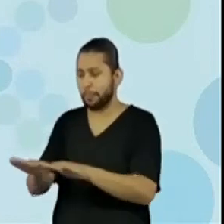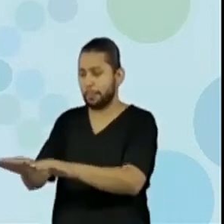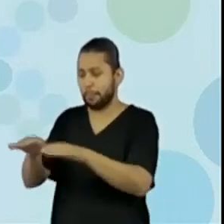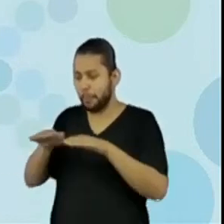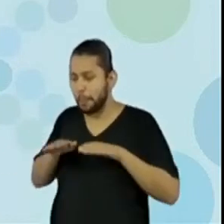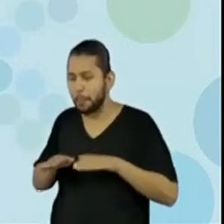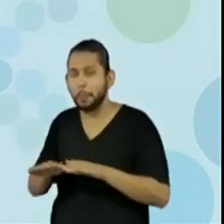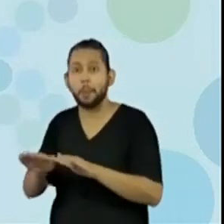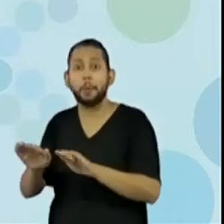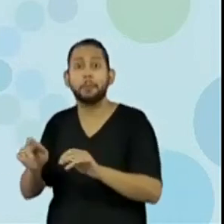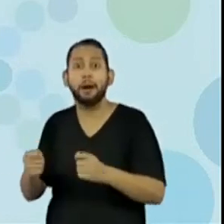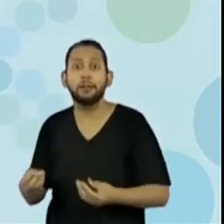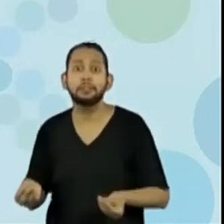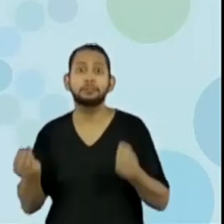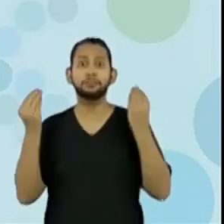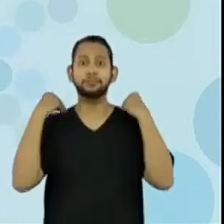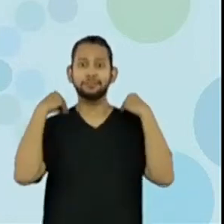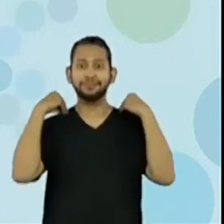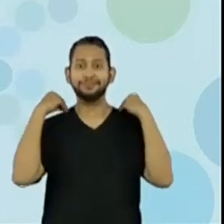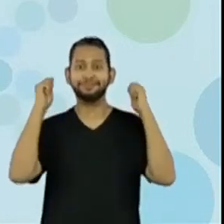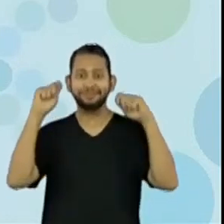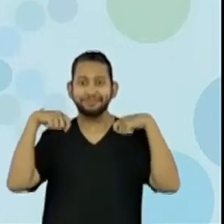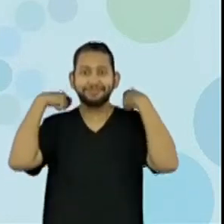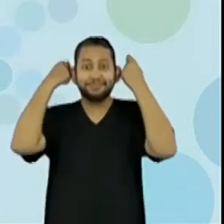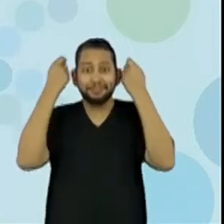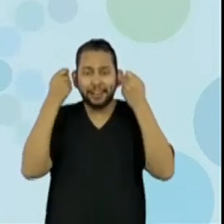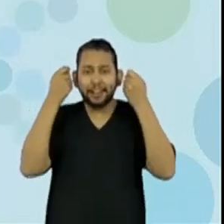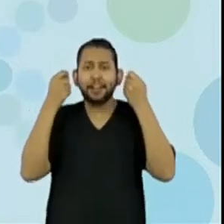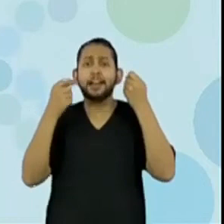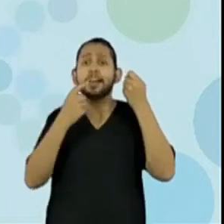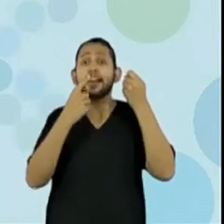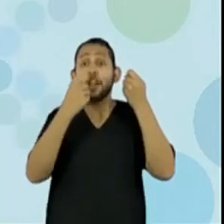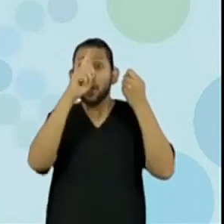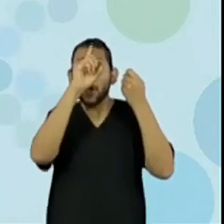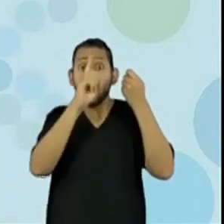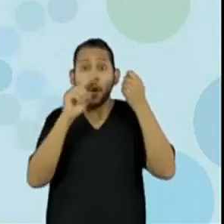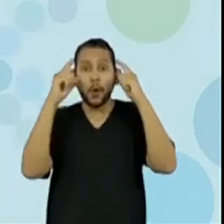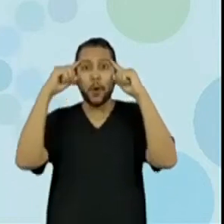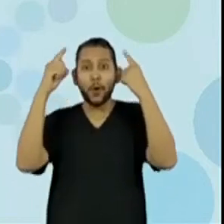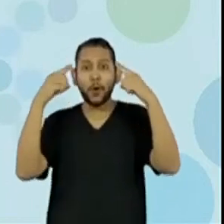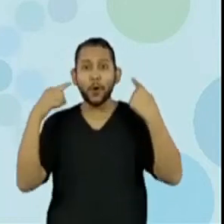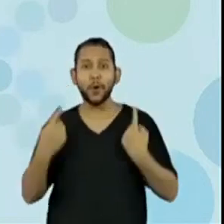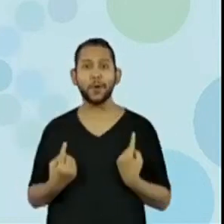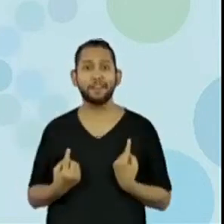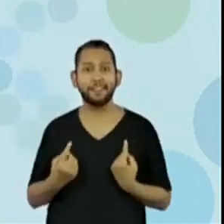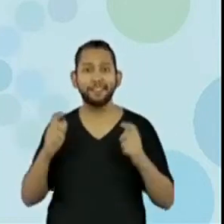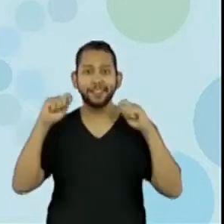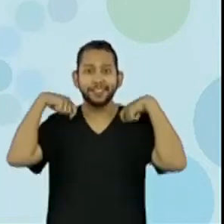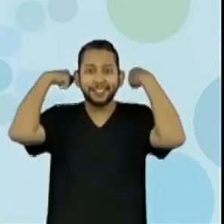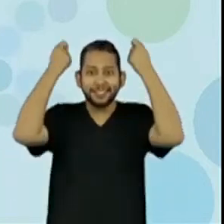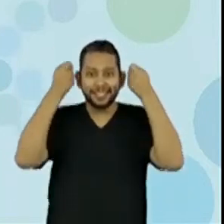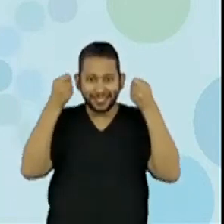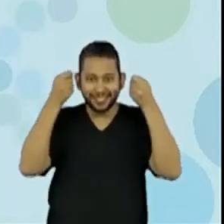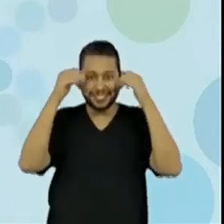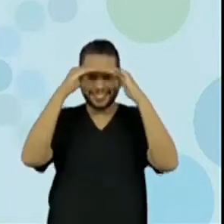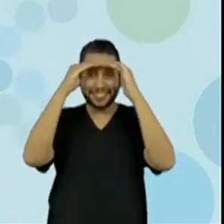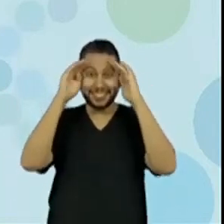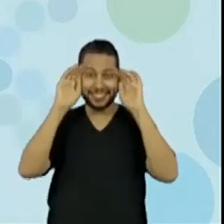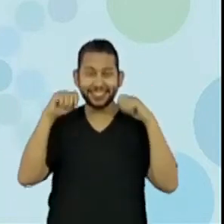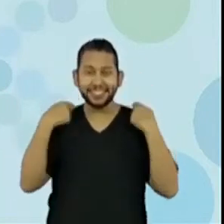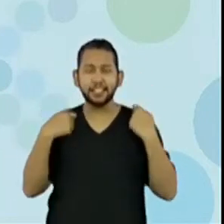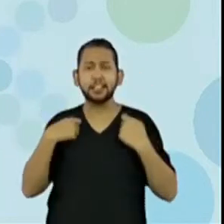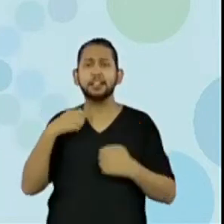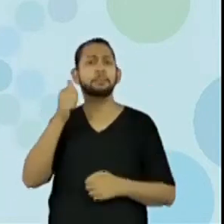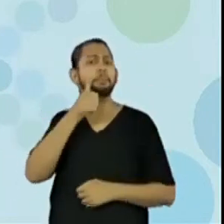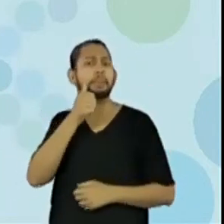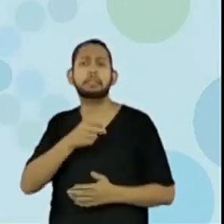uma belezinha, combinando muito bem com os cabelos louros e os olhos negros da menina. Daquele dia em diante, a menina não quis